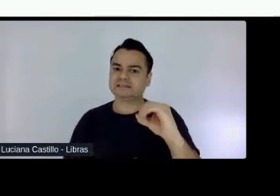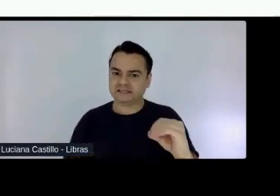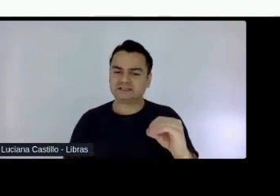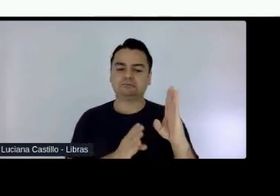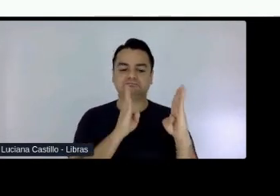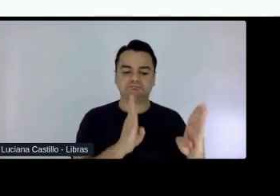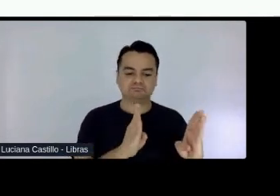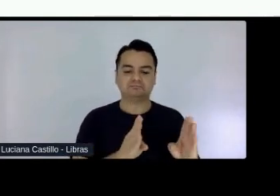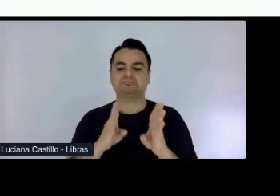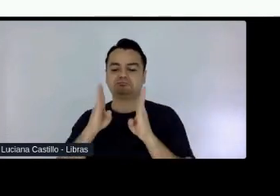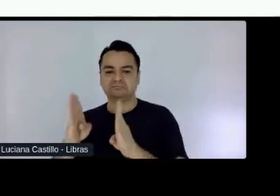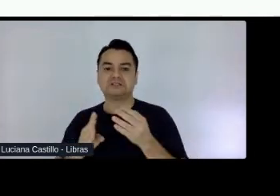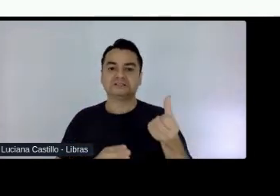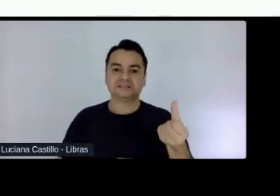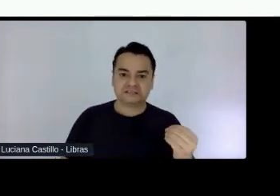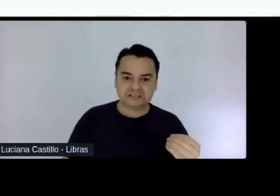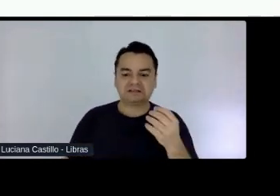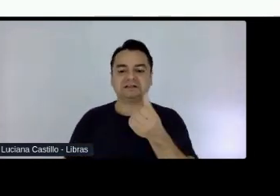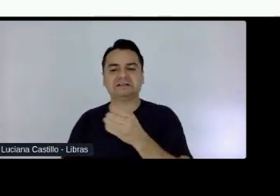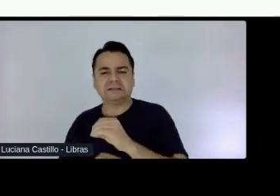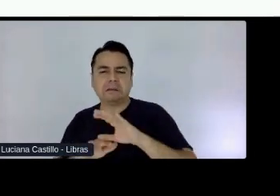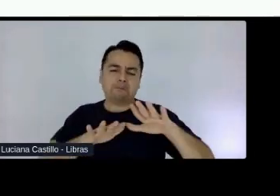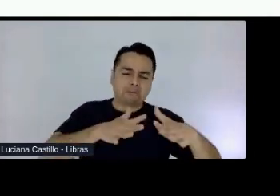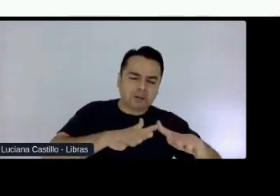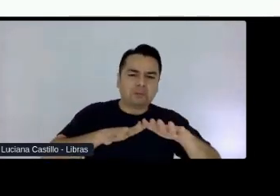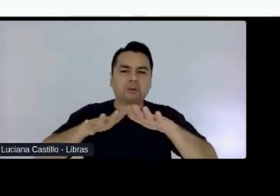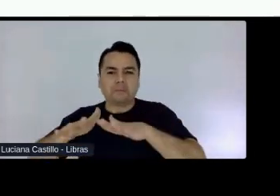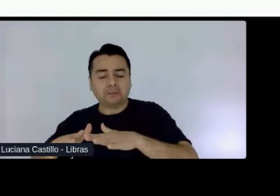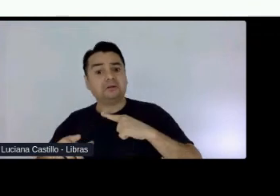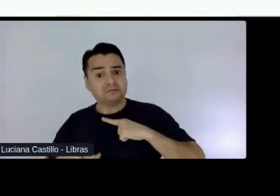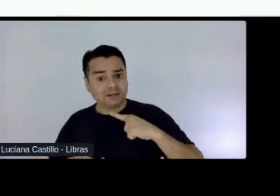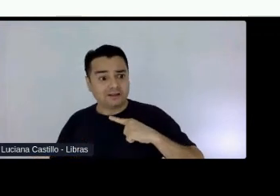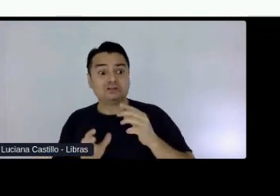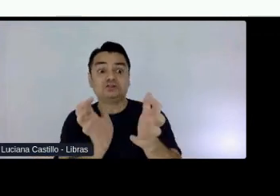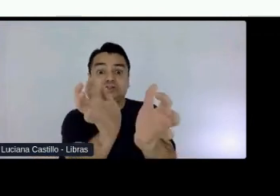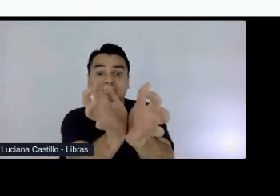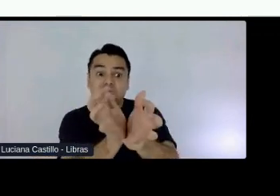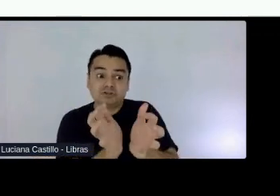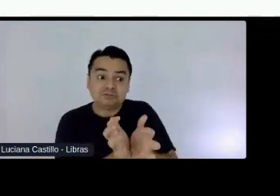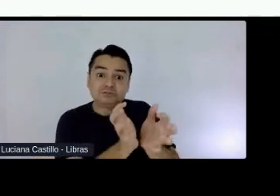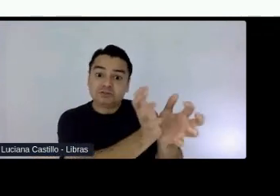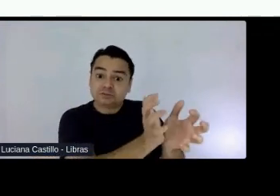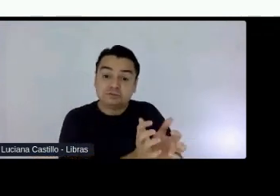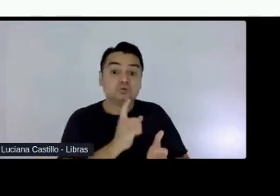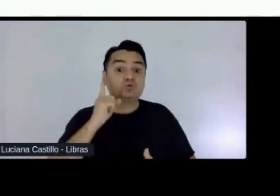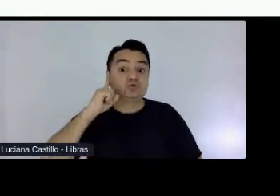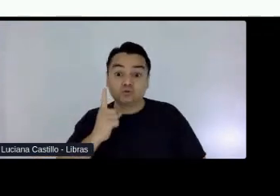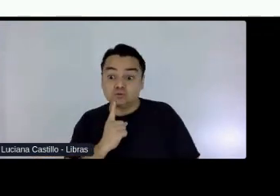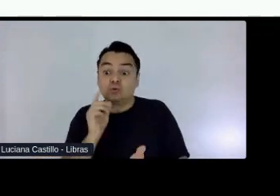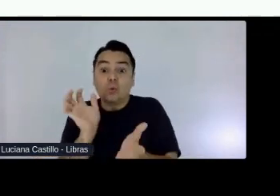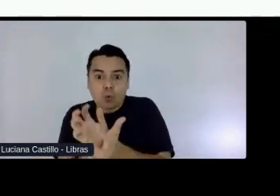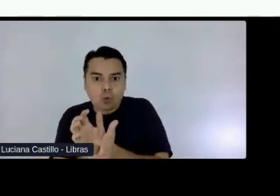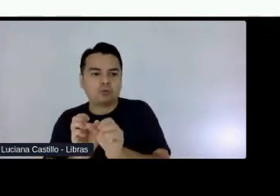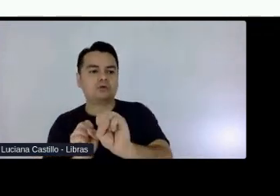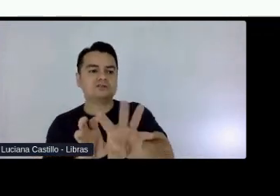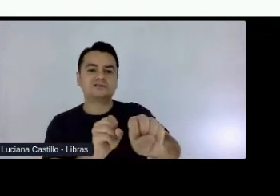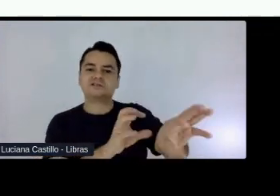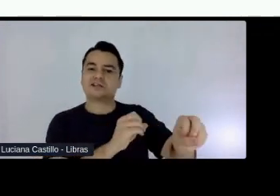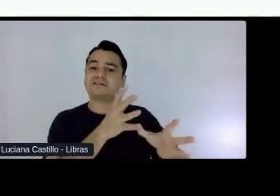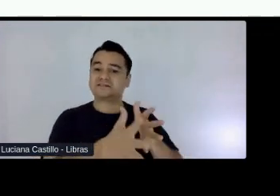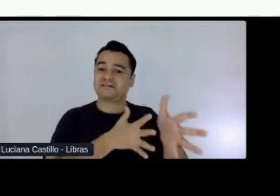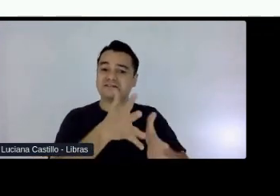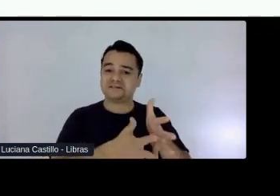sido um diferencial muito grande para os times, né? Essa é uma ação